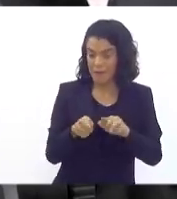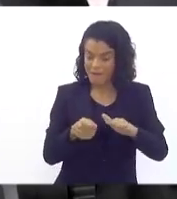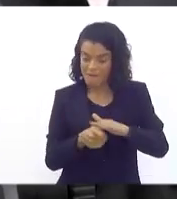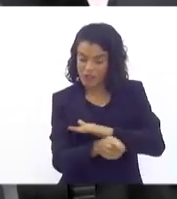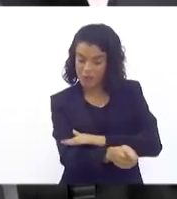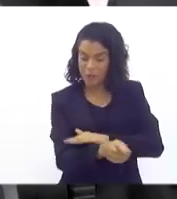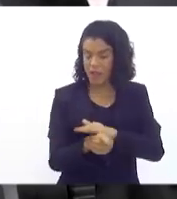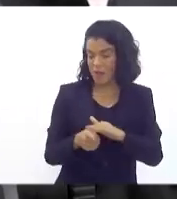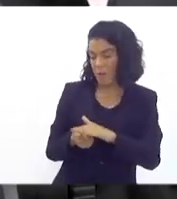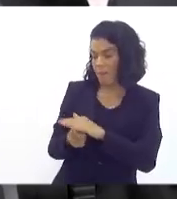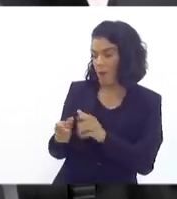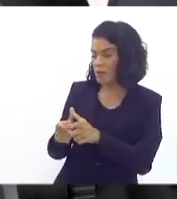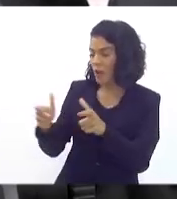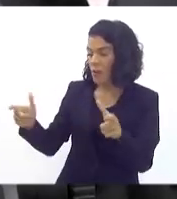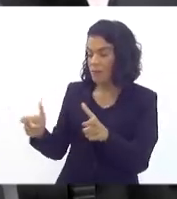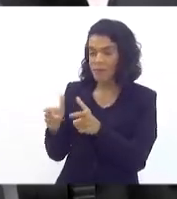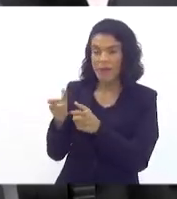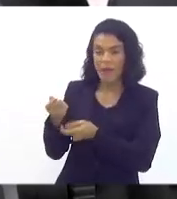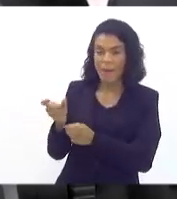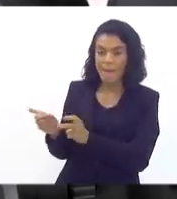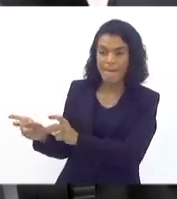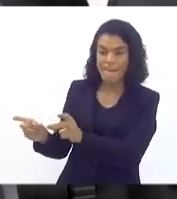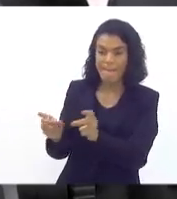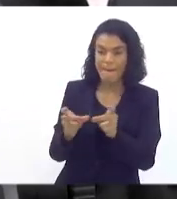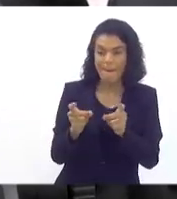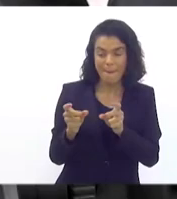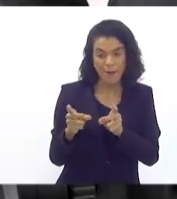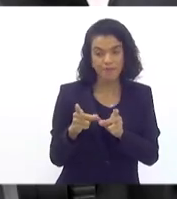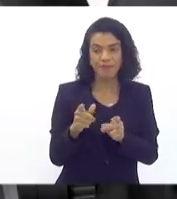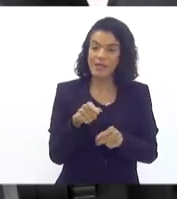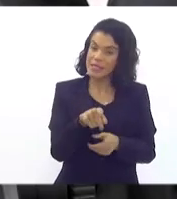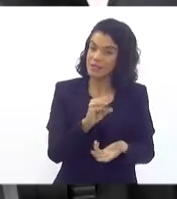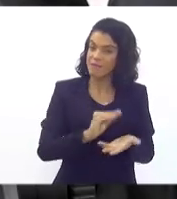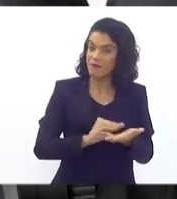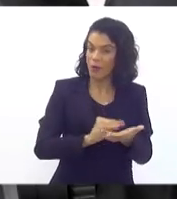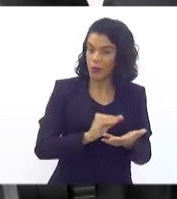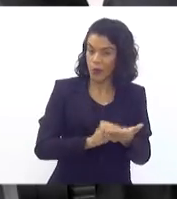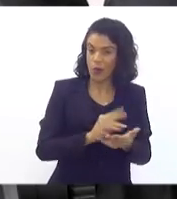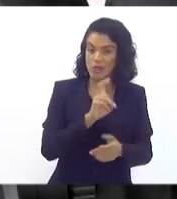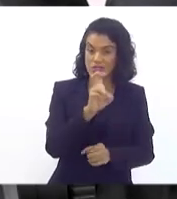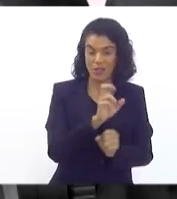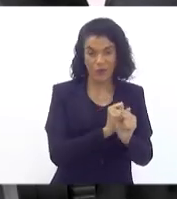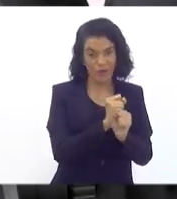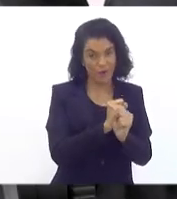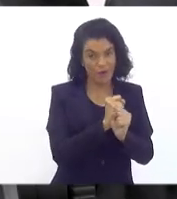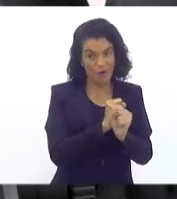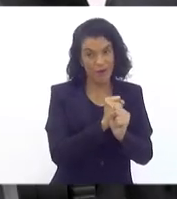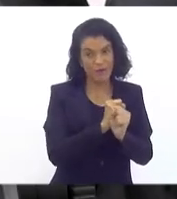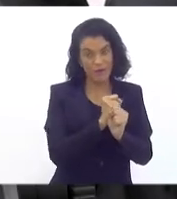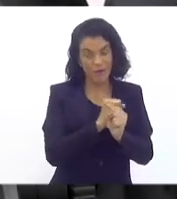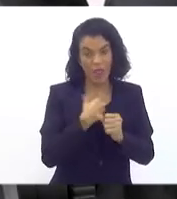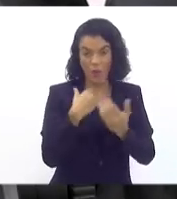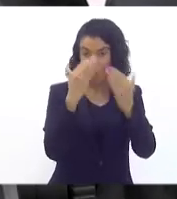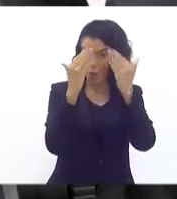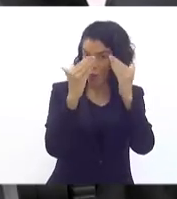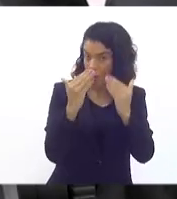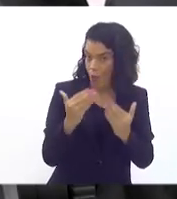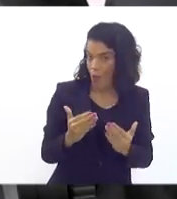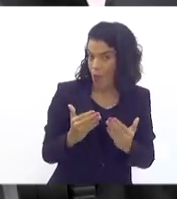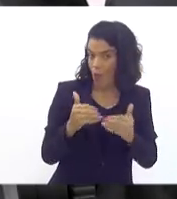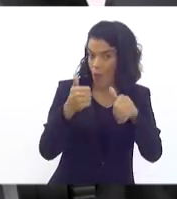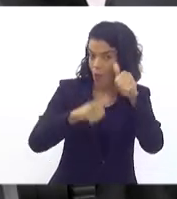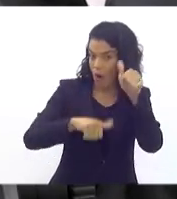fazer um outro possa expandir esse mercado e é isso talvez que tenha nesses últimos cinco anos é que eu falo uma avaliação